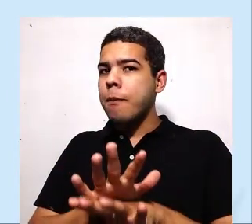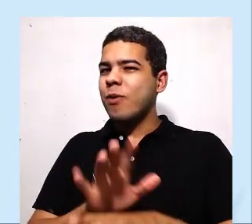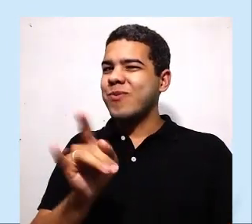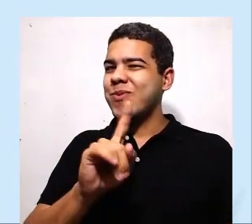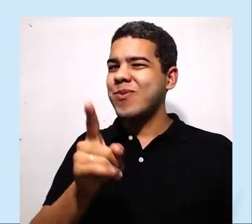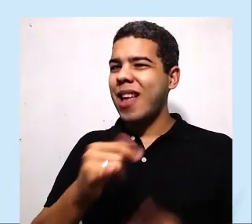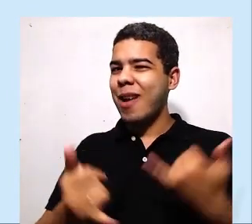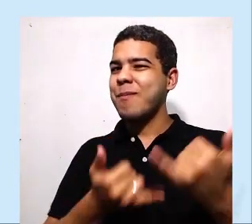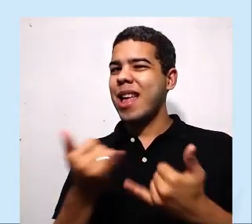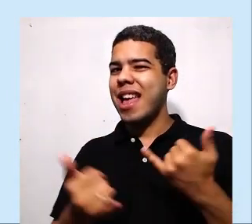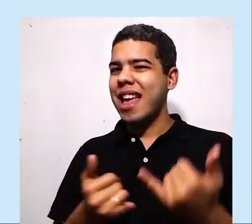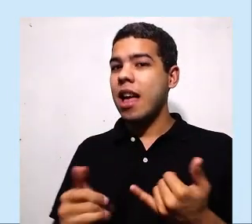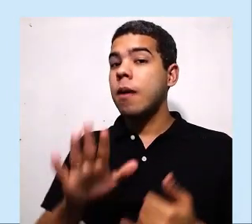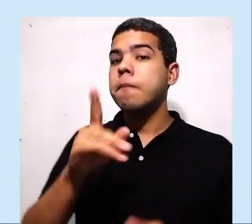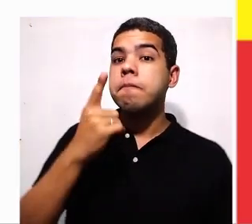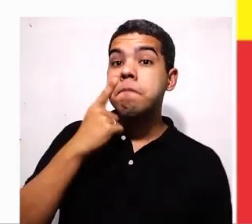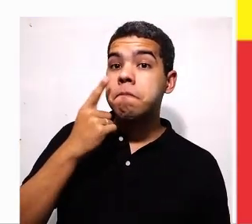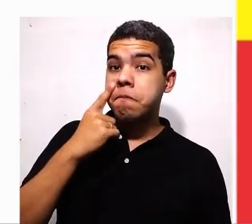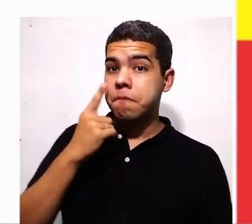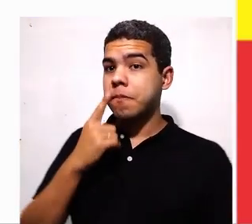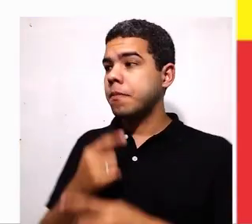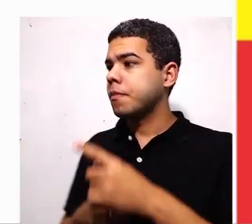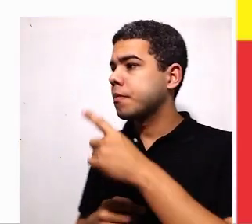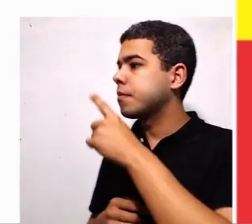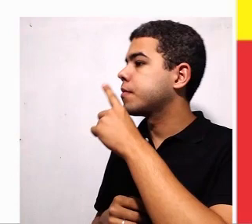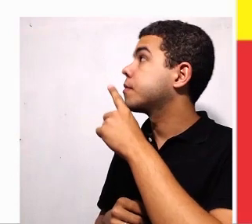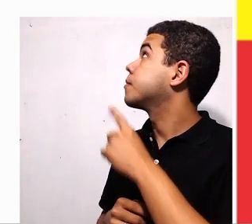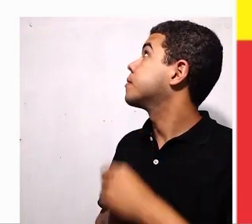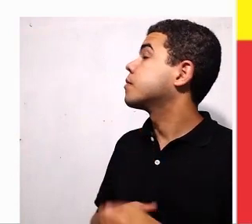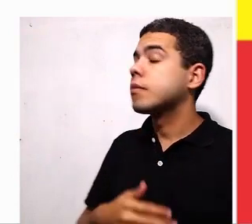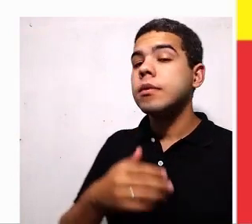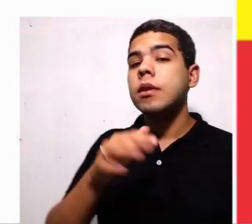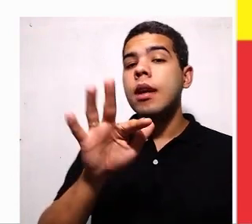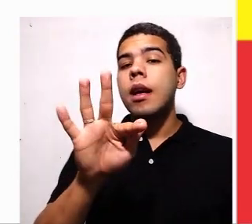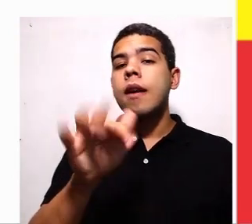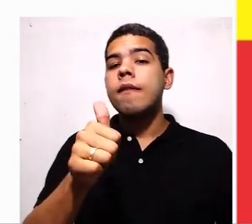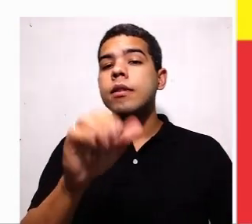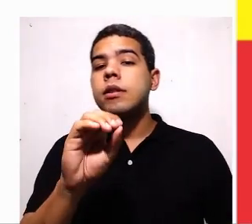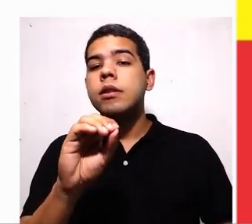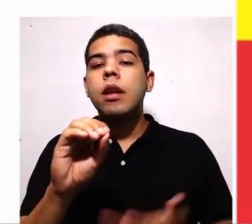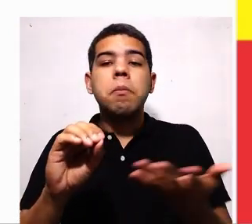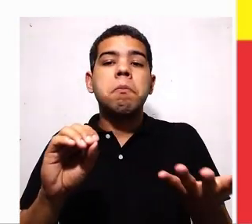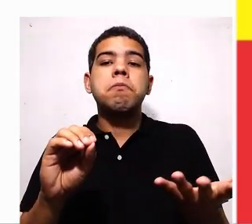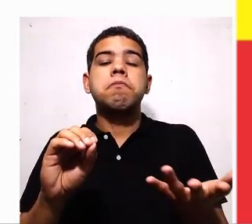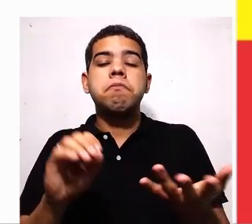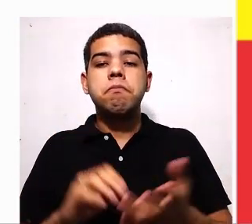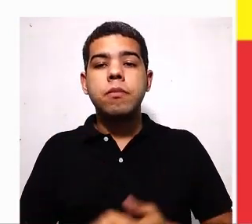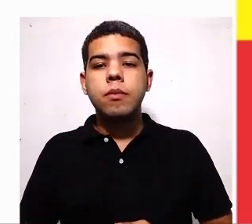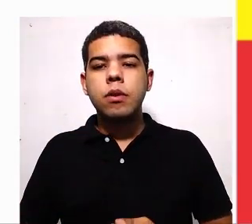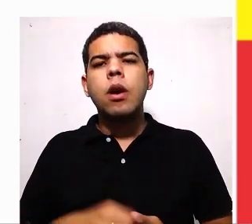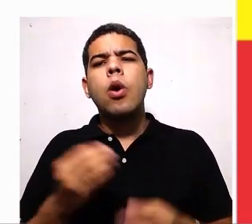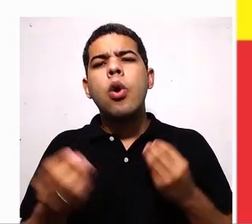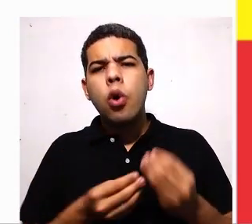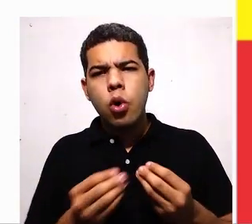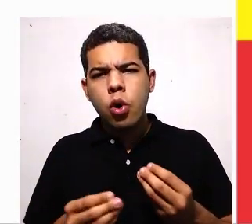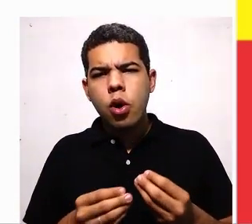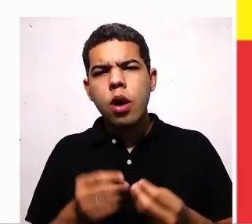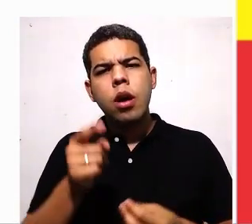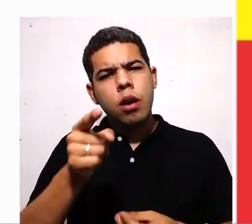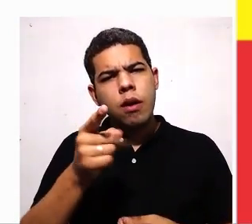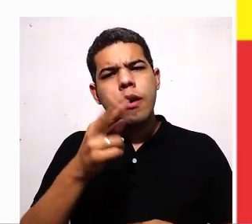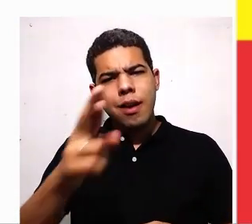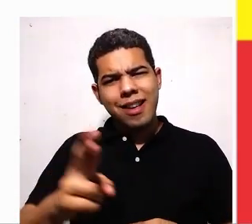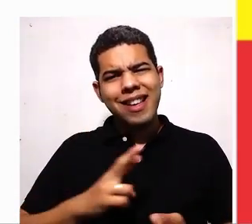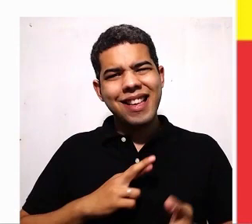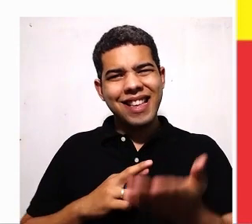Mas veja aí, na tela de vocês. Vamos construir a figura 10. Então, como é que fica? Show de bola. Do jeito que você